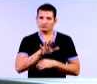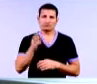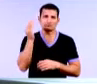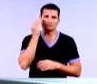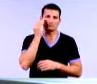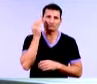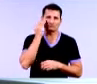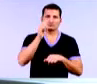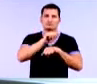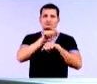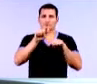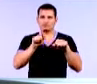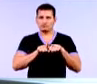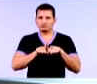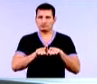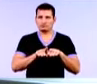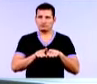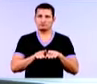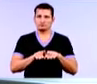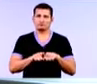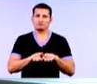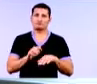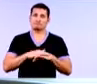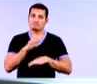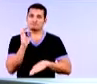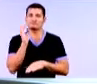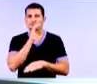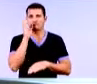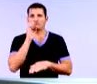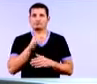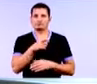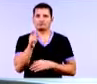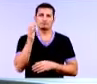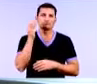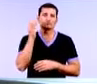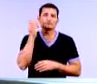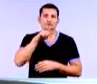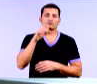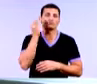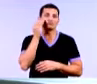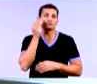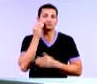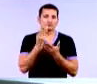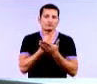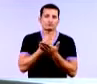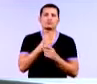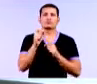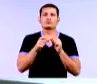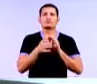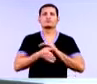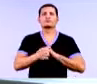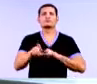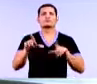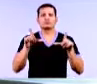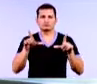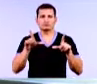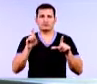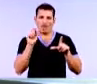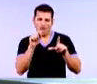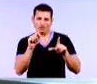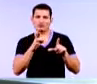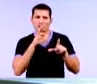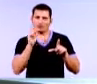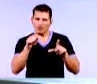testarem o algoritmo de forma muito mais eficiente. E você consegue verificar erros, ou seja, qual foi a saída? A saída foi satisfatória, é isso que eu